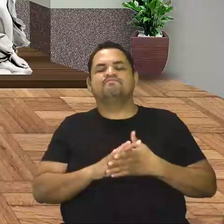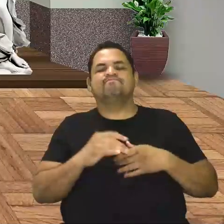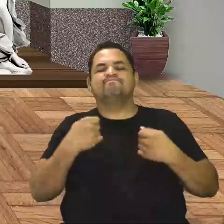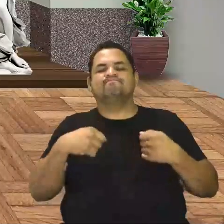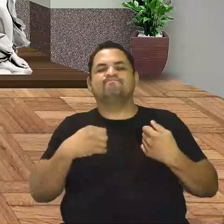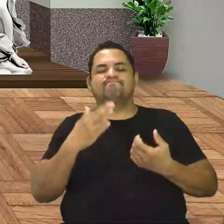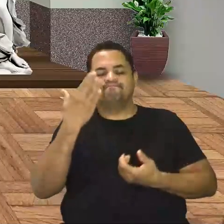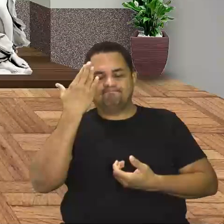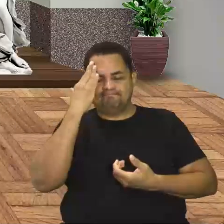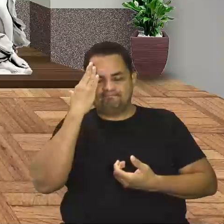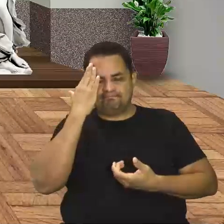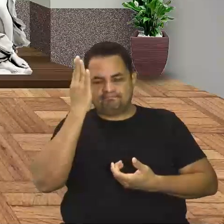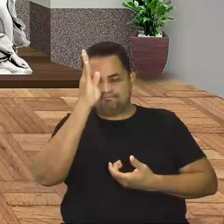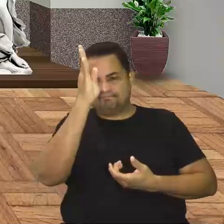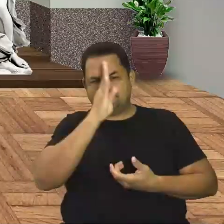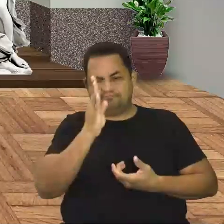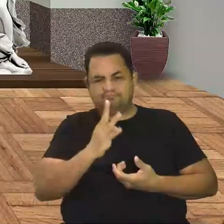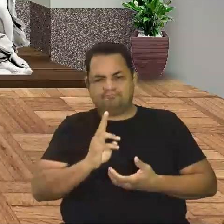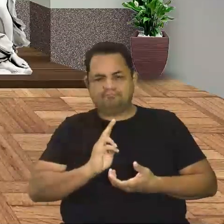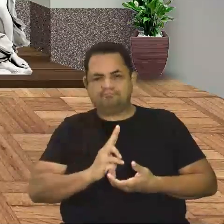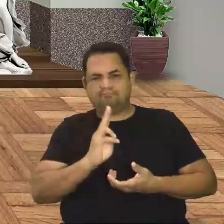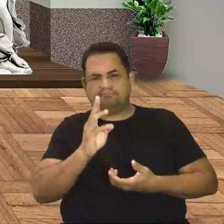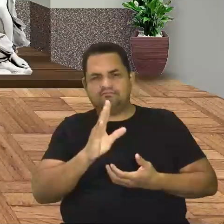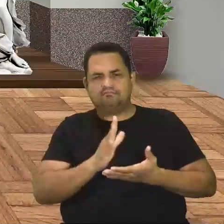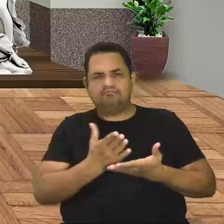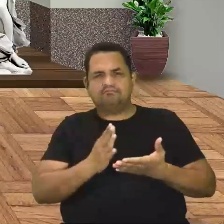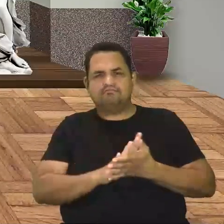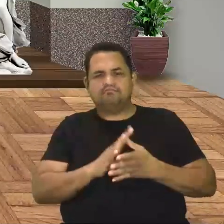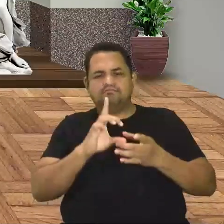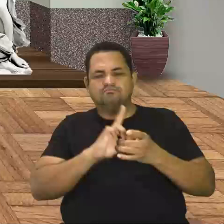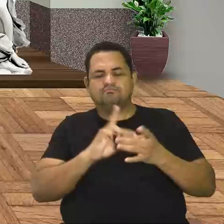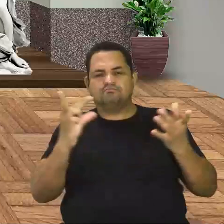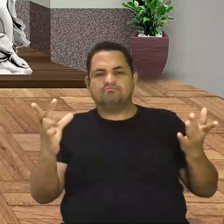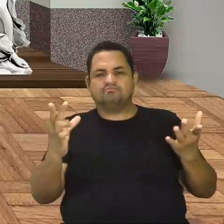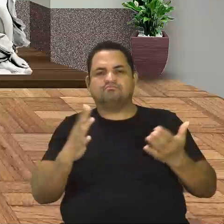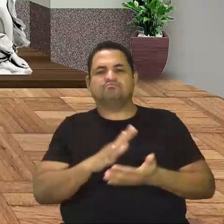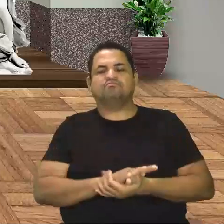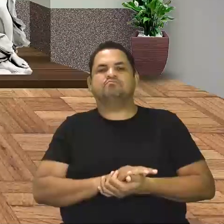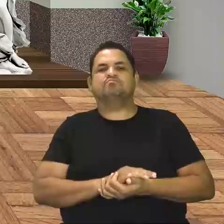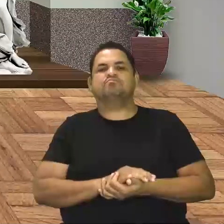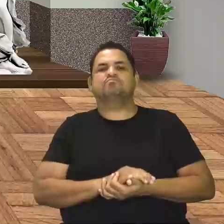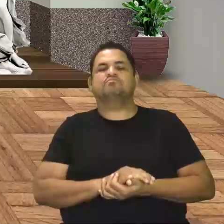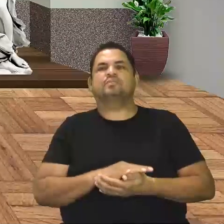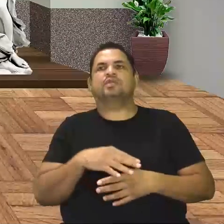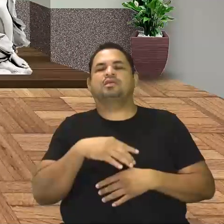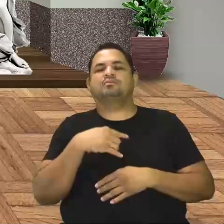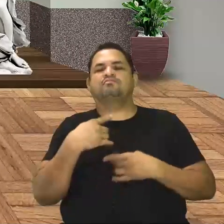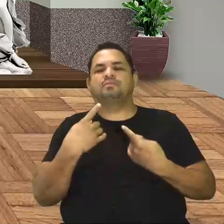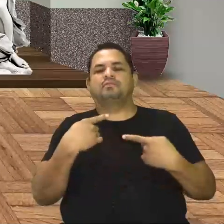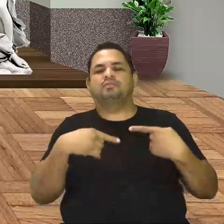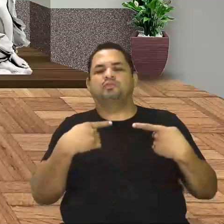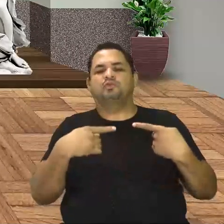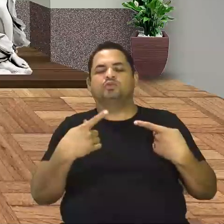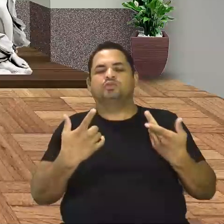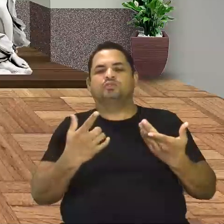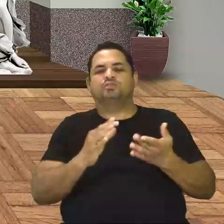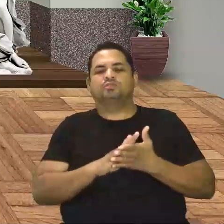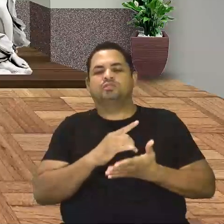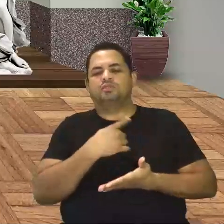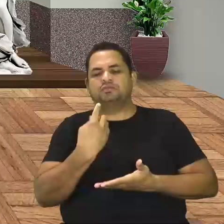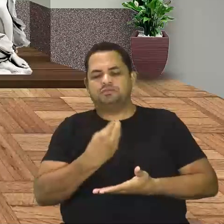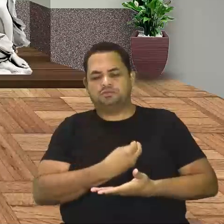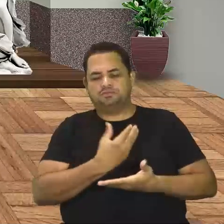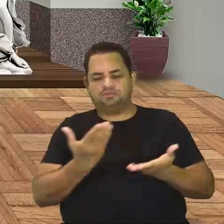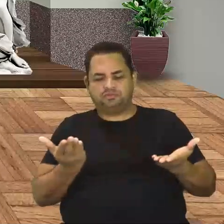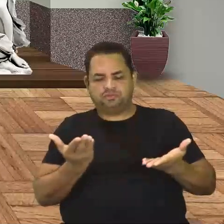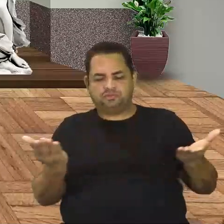precisam entender o Brasil desse processo de redemocratização. Que a política que nós vivemos hoje ela não é reflexo desse